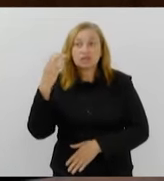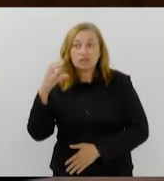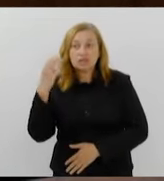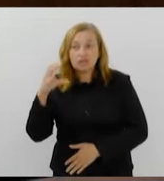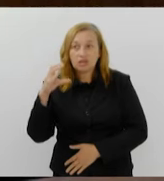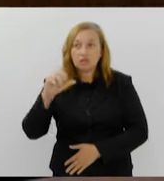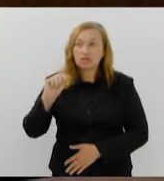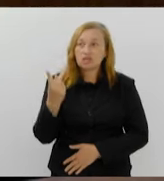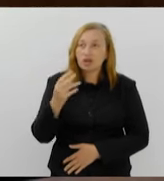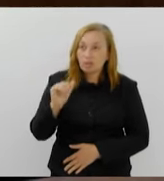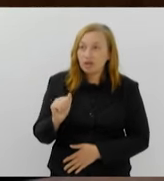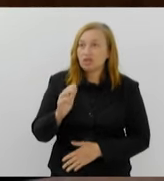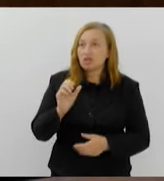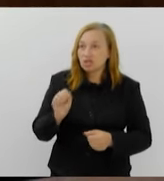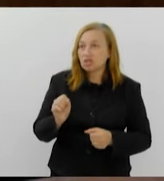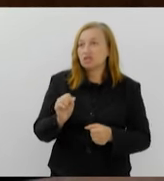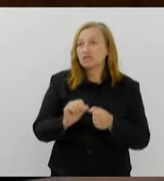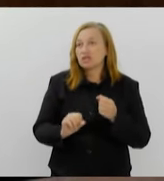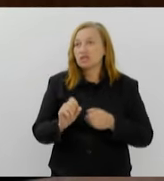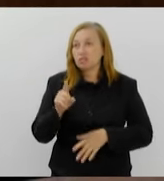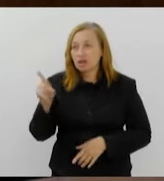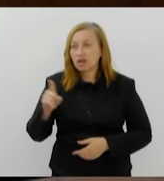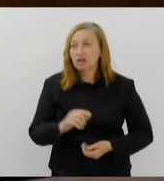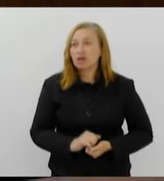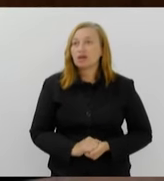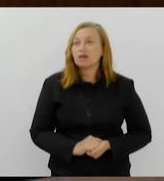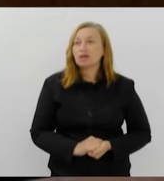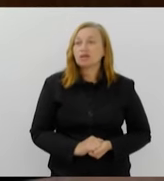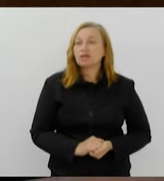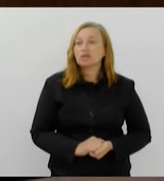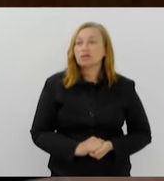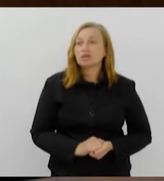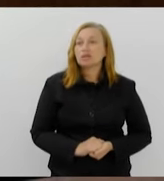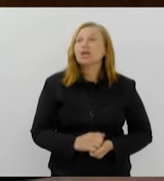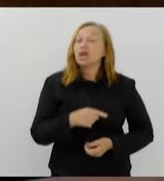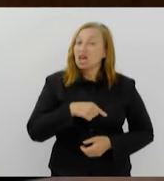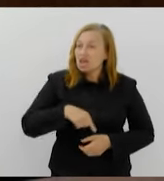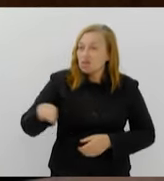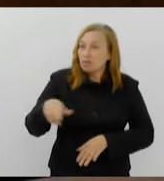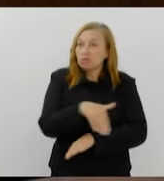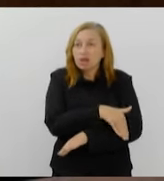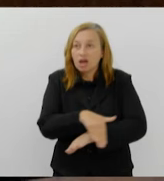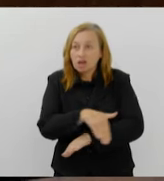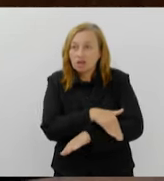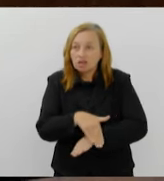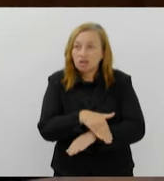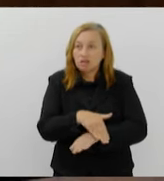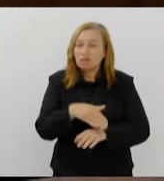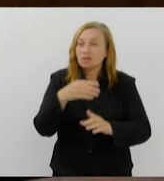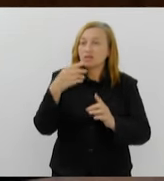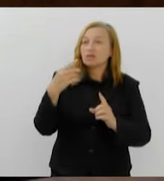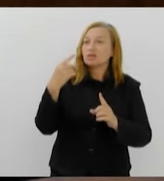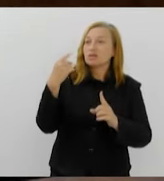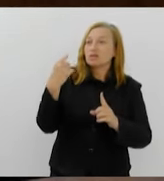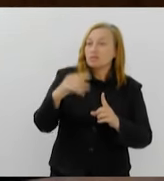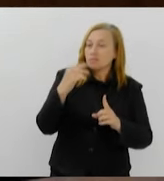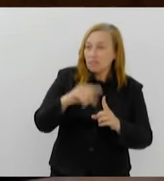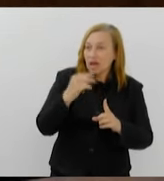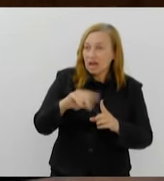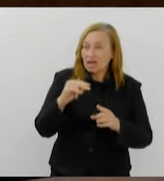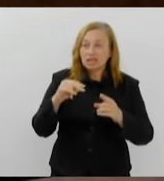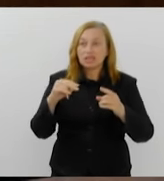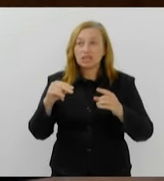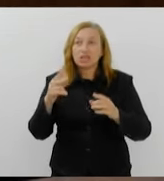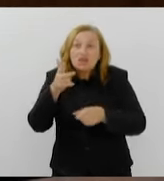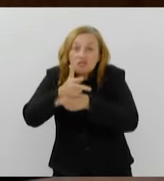campanhas que já fizemos lá eles vão pras ruas agridem filmam empurram